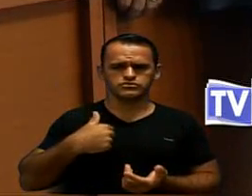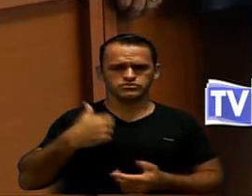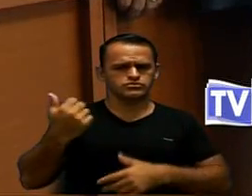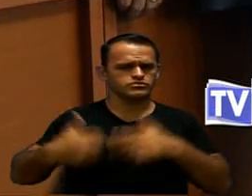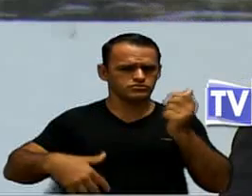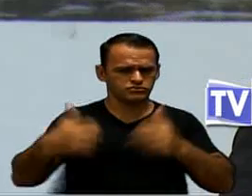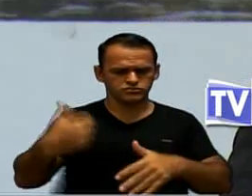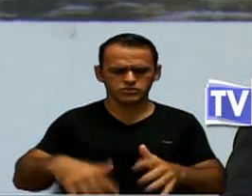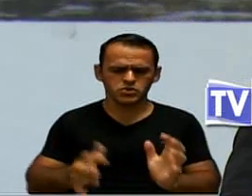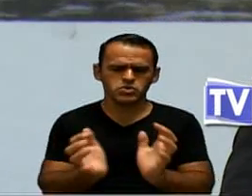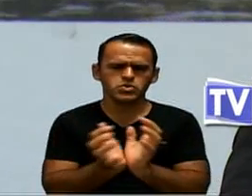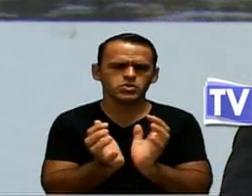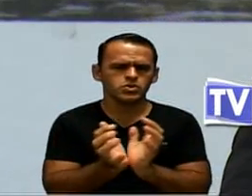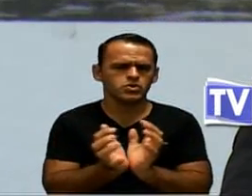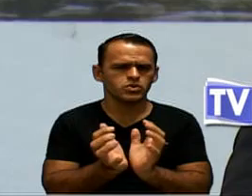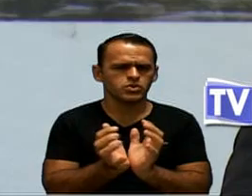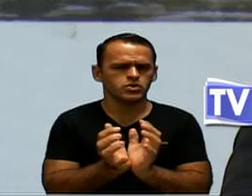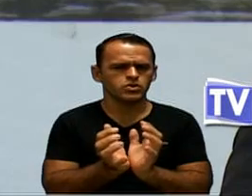comissão